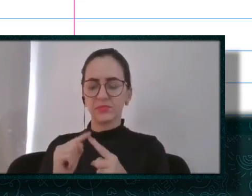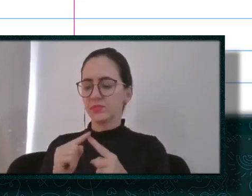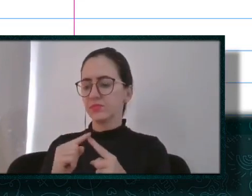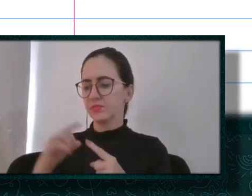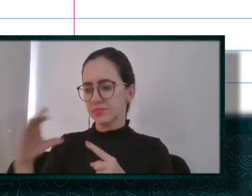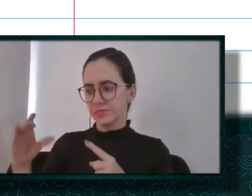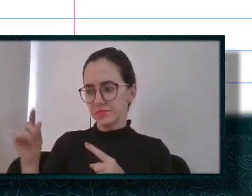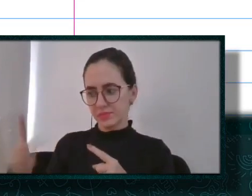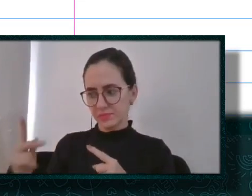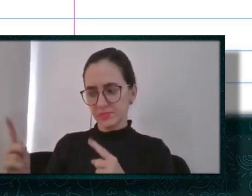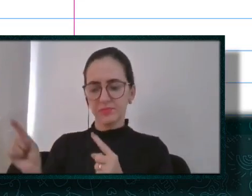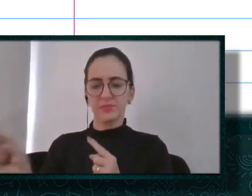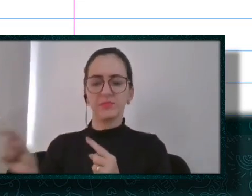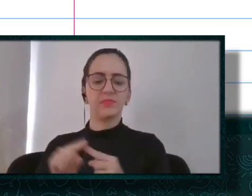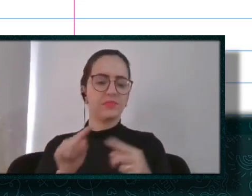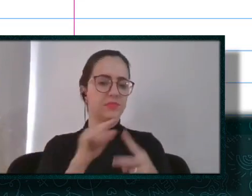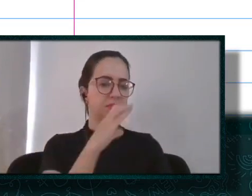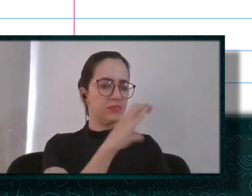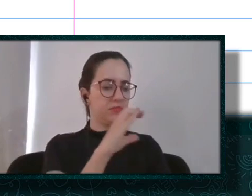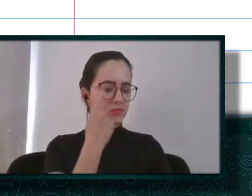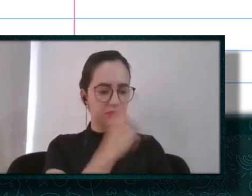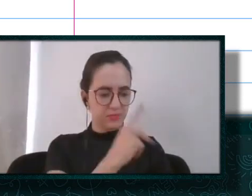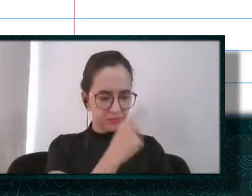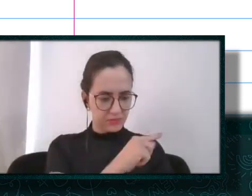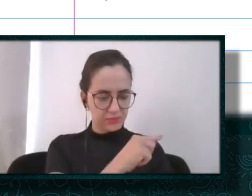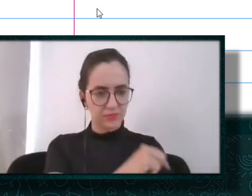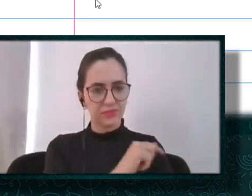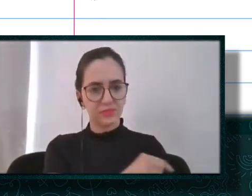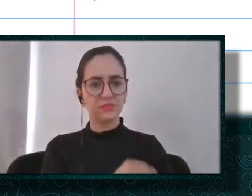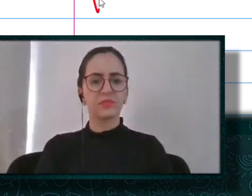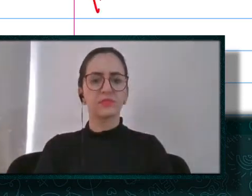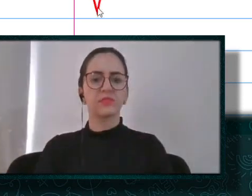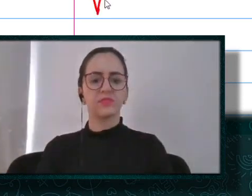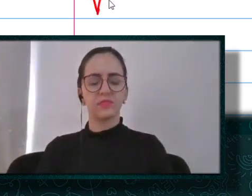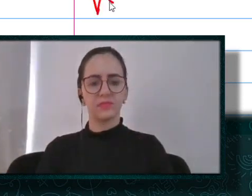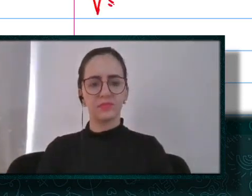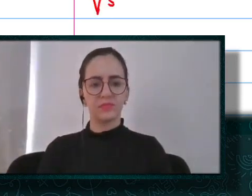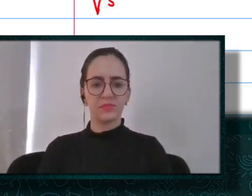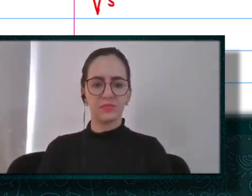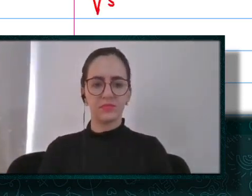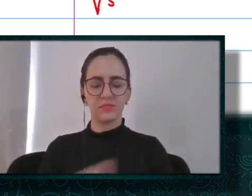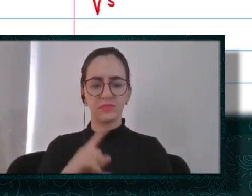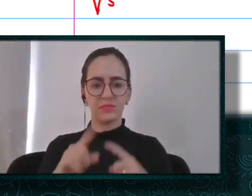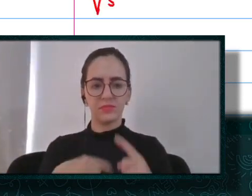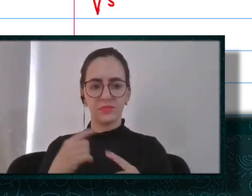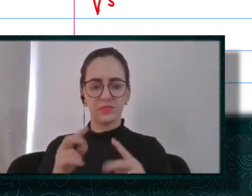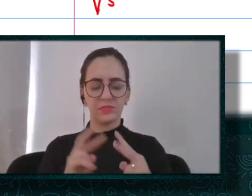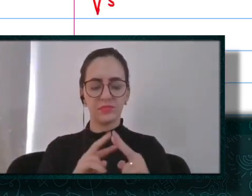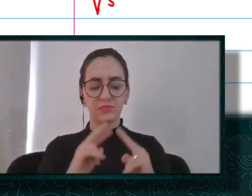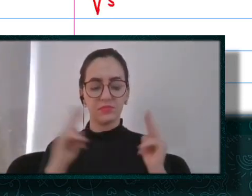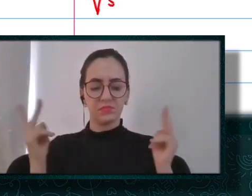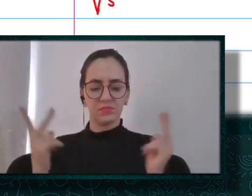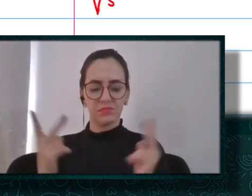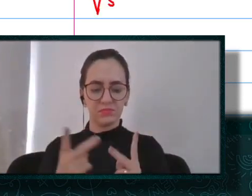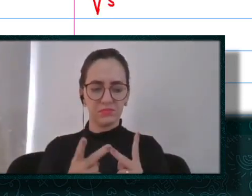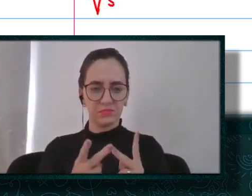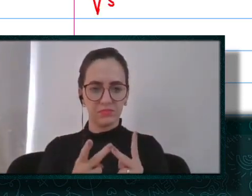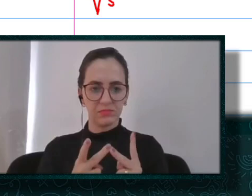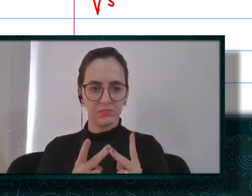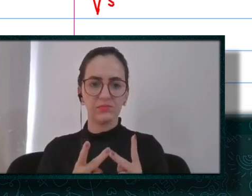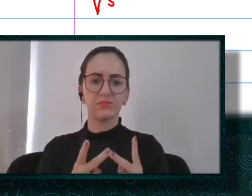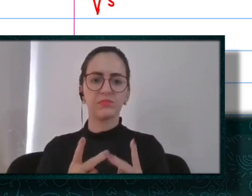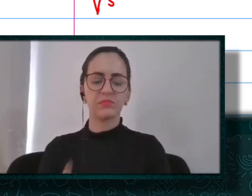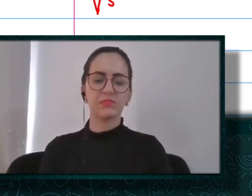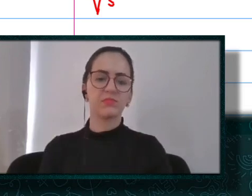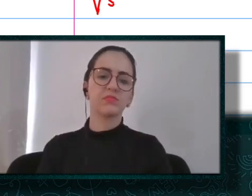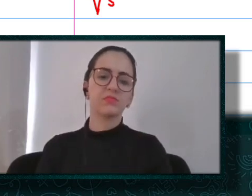a concentração do BaCl2, tá? E eu só tenho desses dois elementos aqui o volume. Ó. Eu